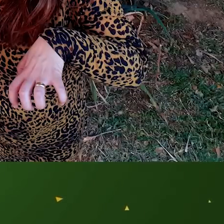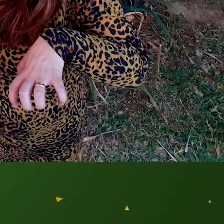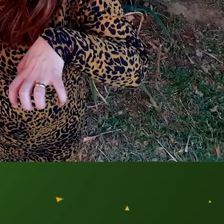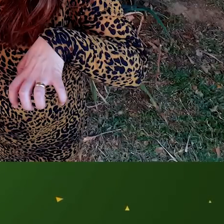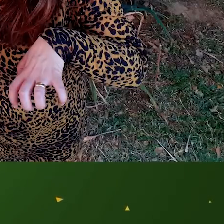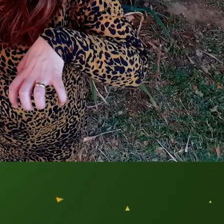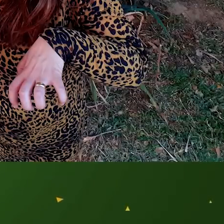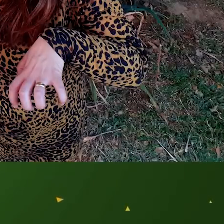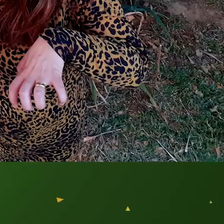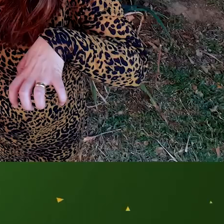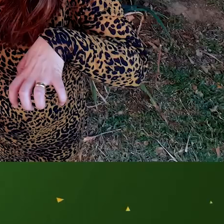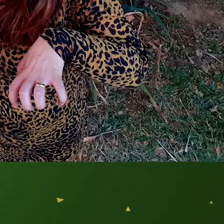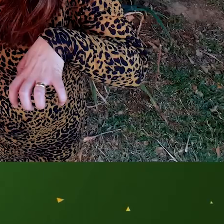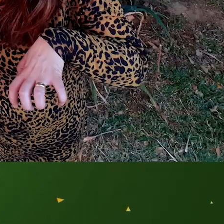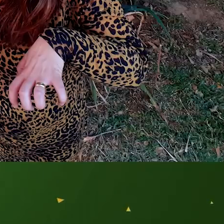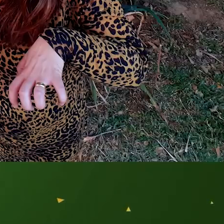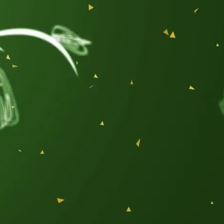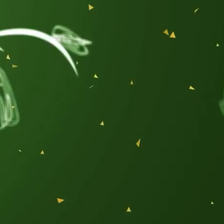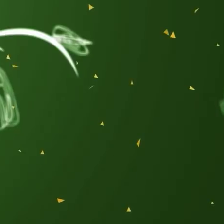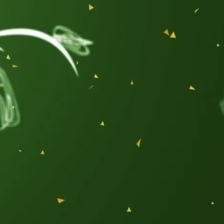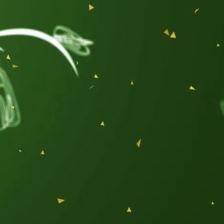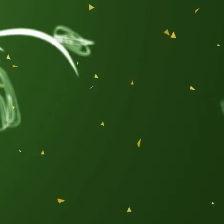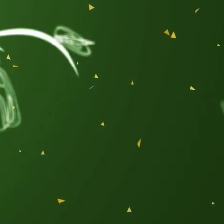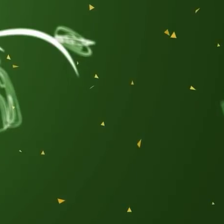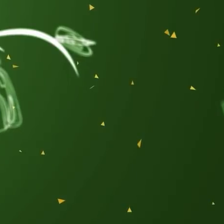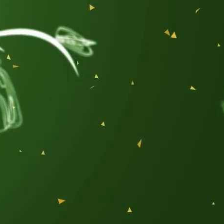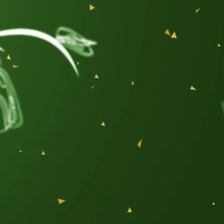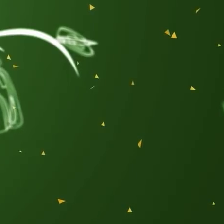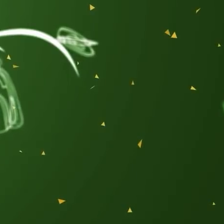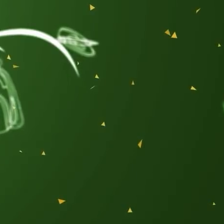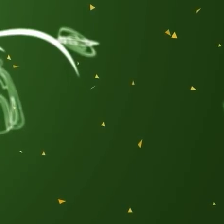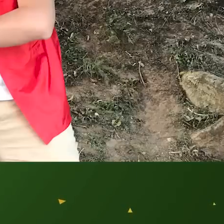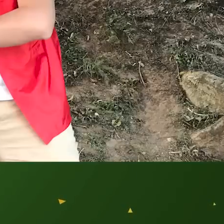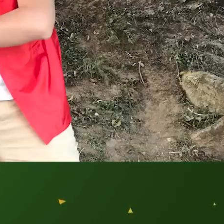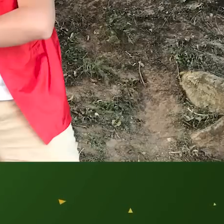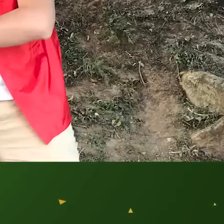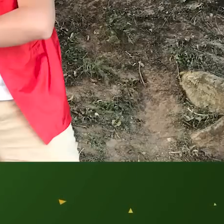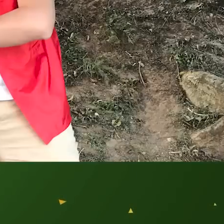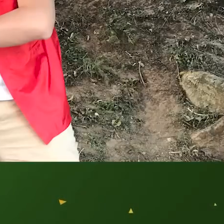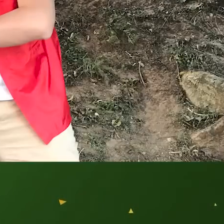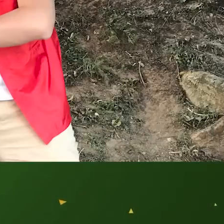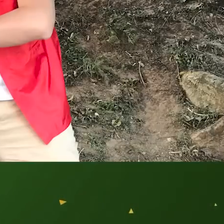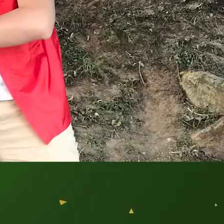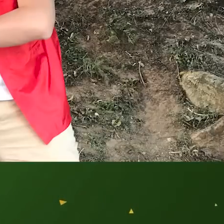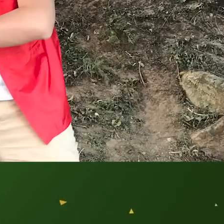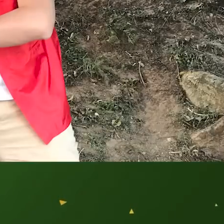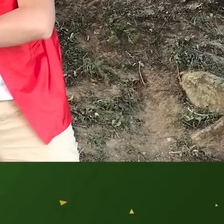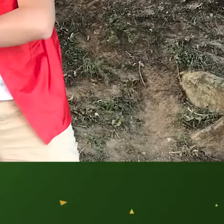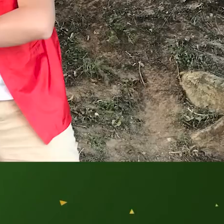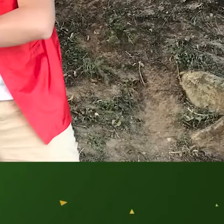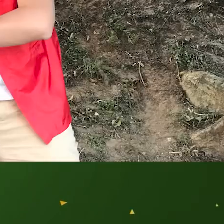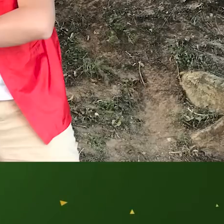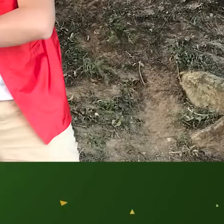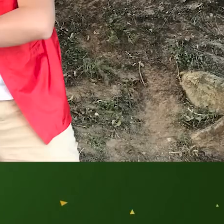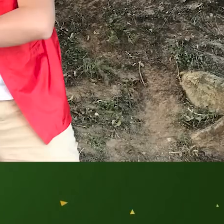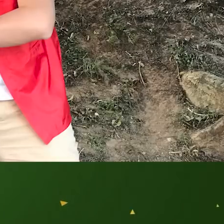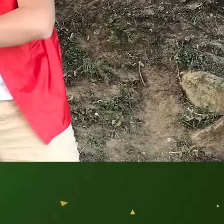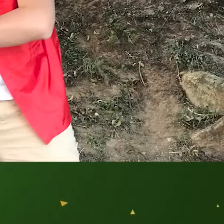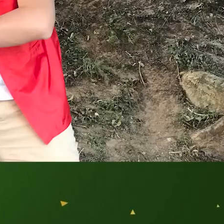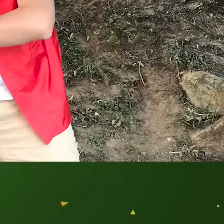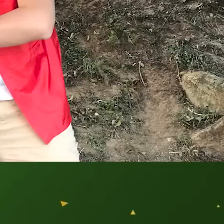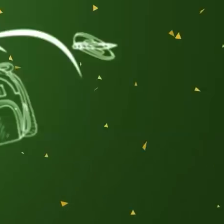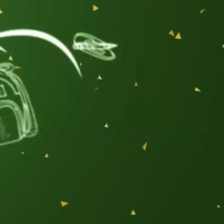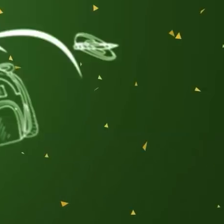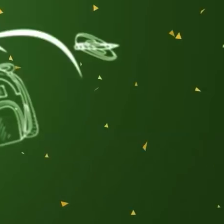natural e lá ela vivia naturalmente, bem tranquila. Depois, com a chegada do caçador, ele